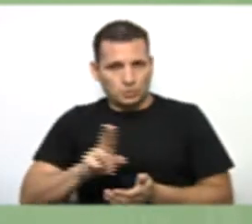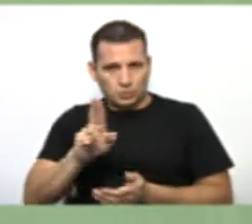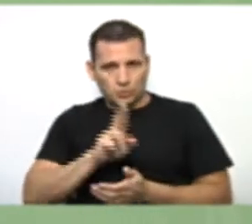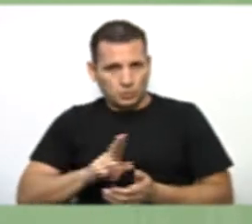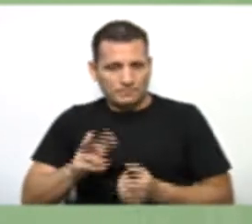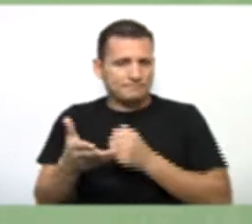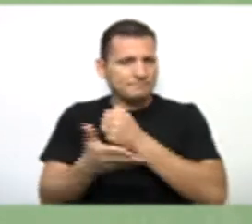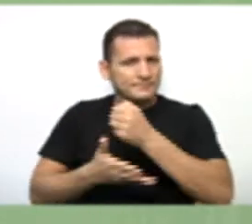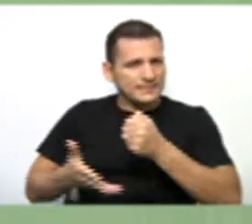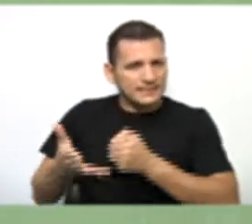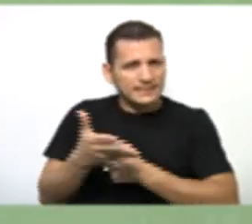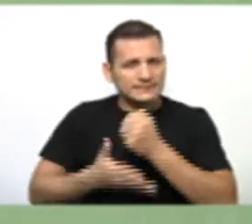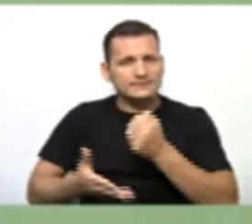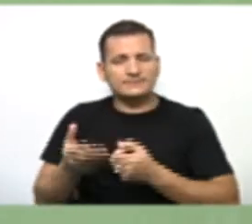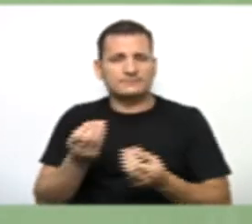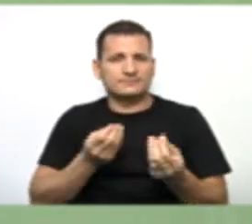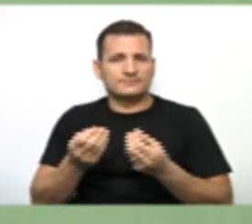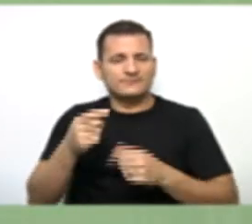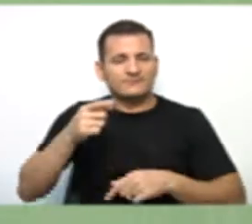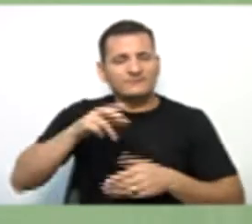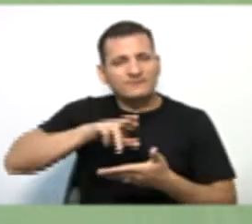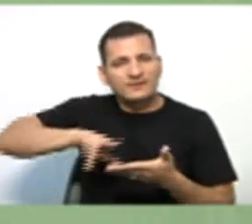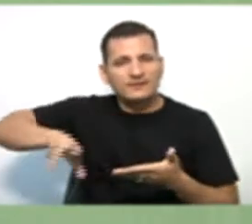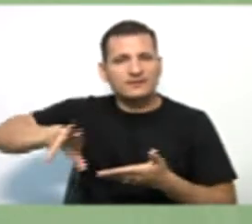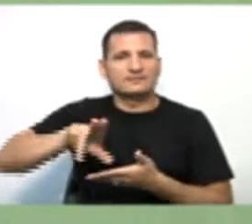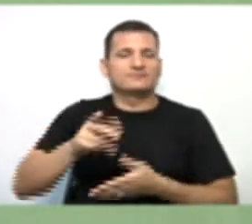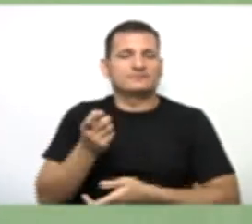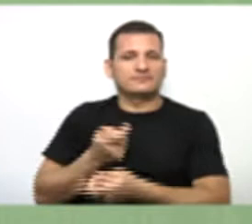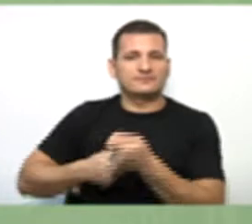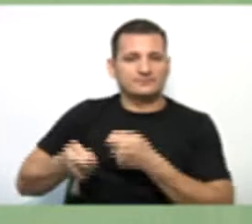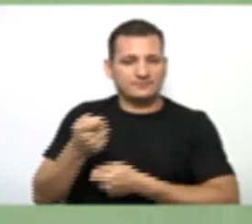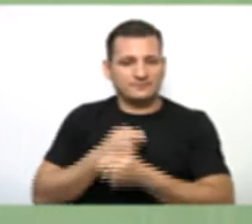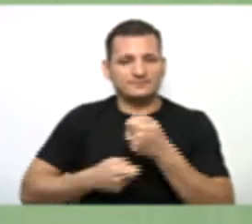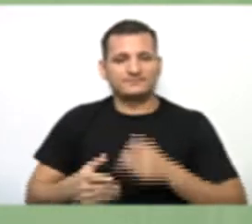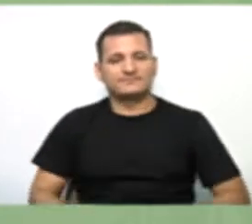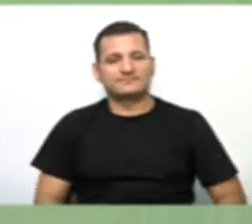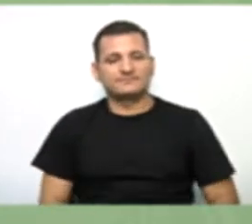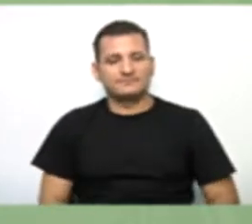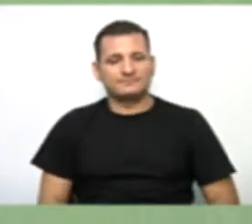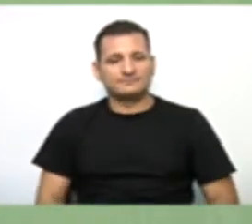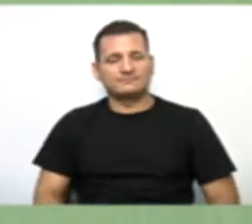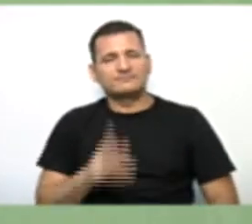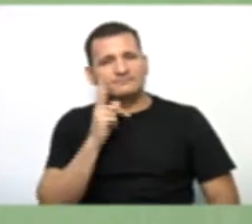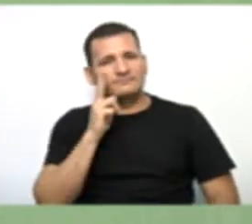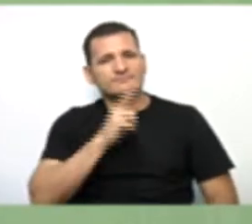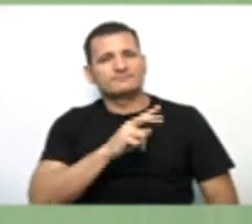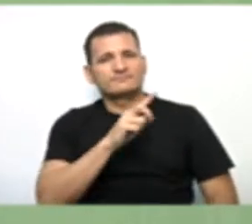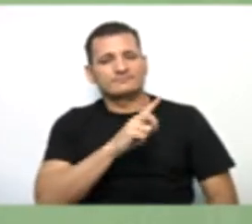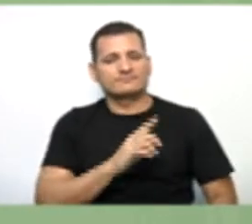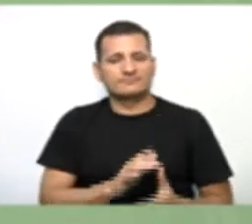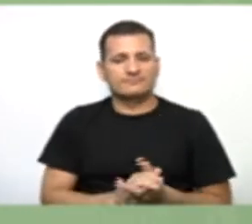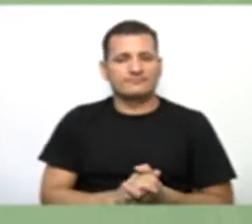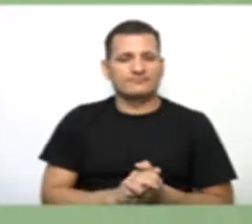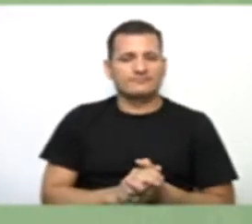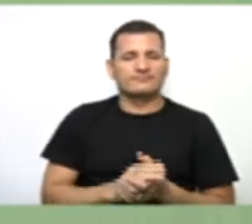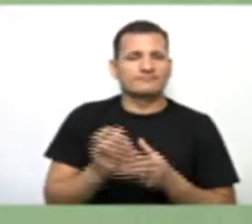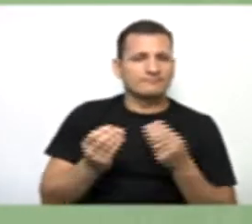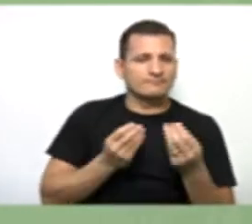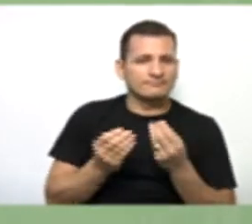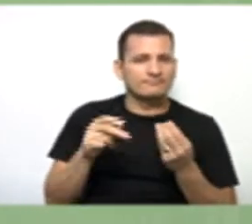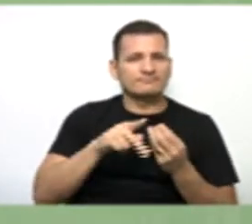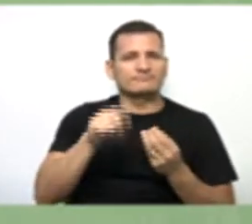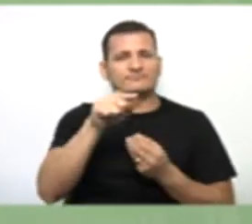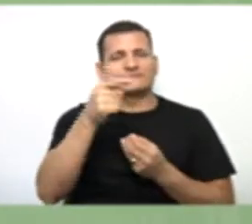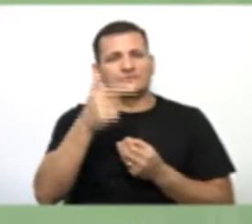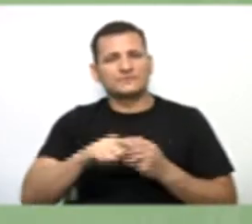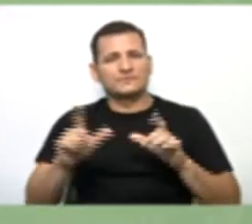básicas da negociação. E, olha lá. Alguém pode dizer assim, caramba, professor, o senhor está repetindo slide,